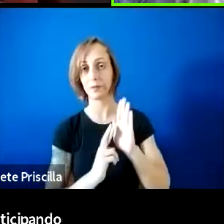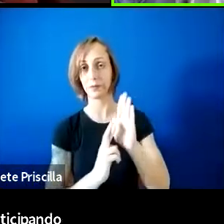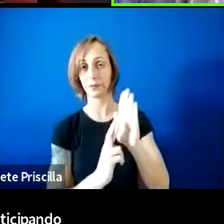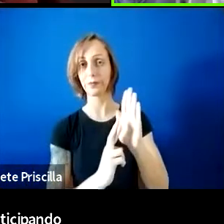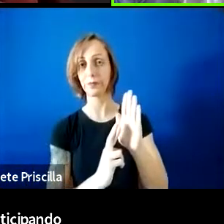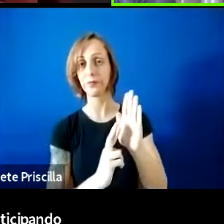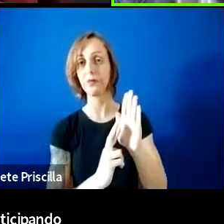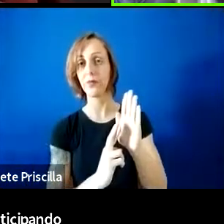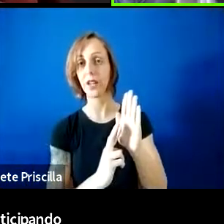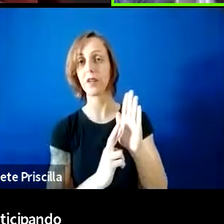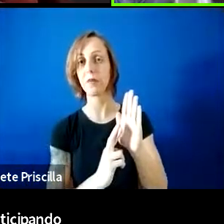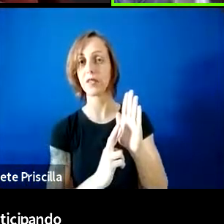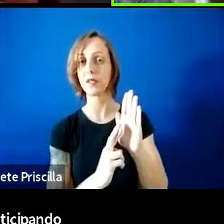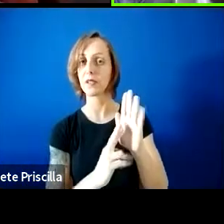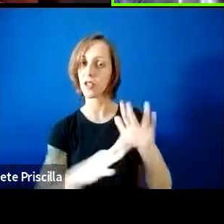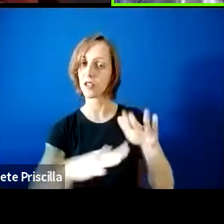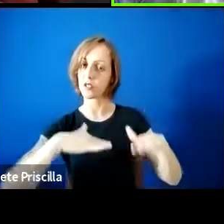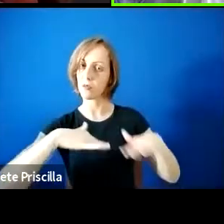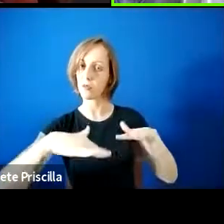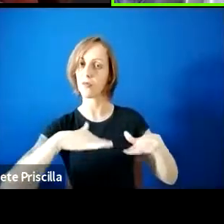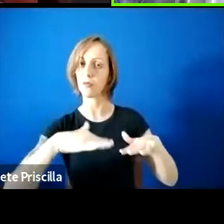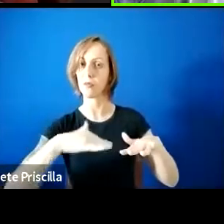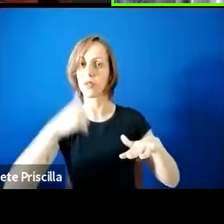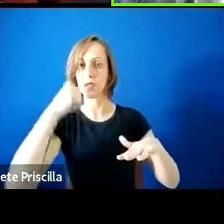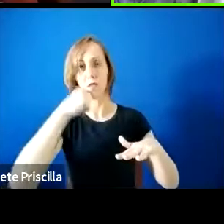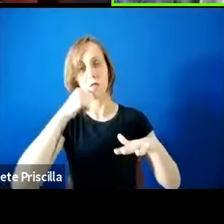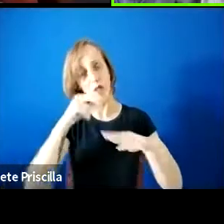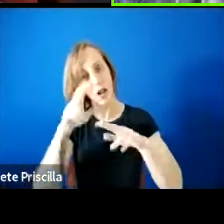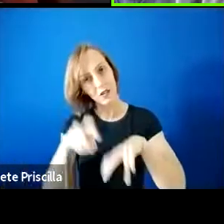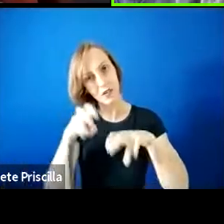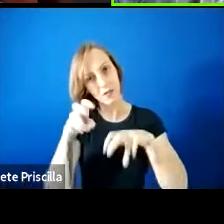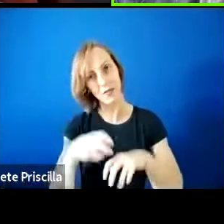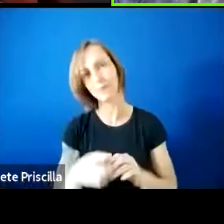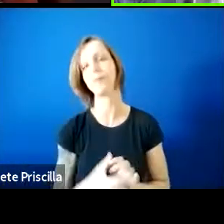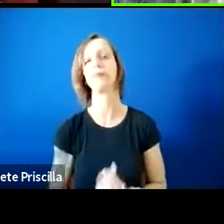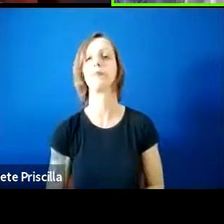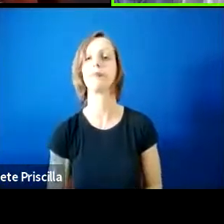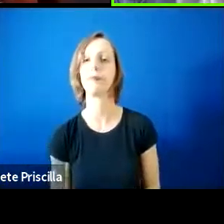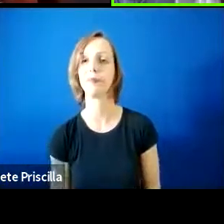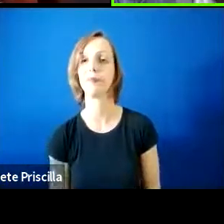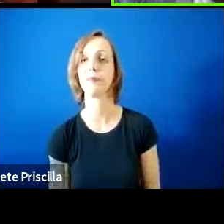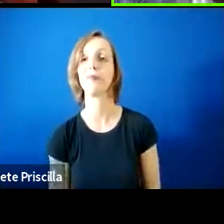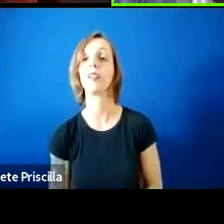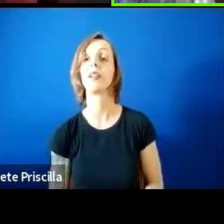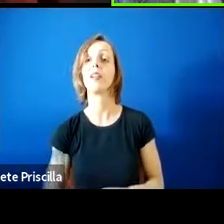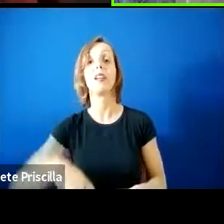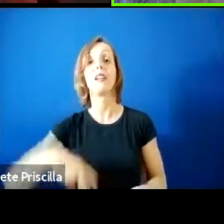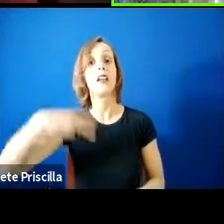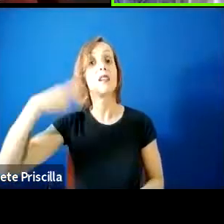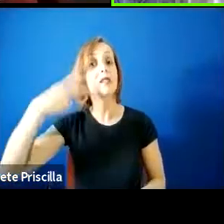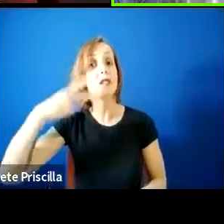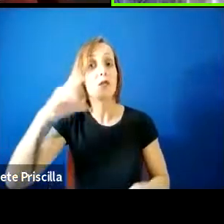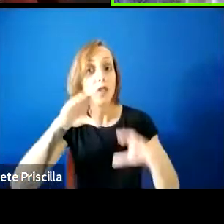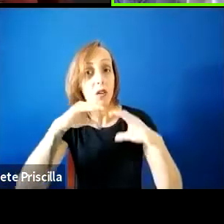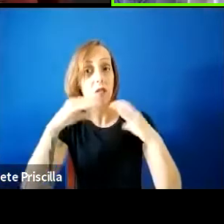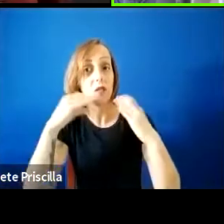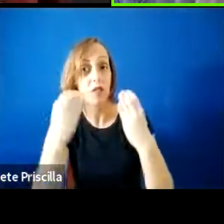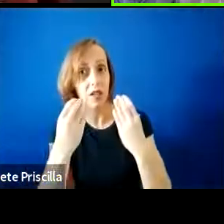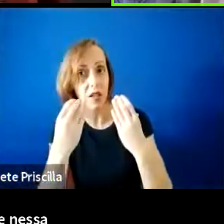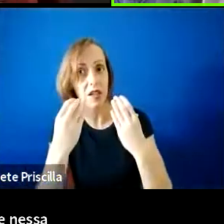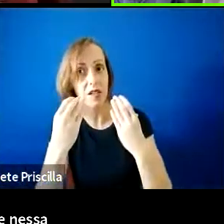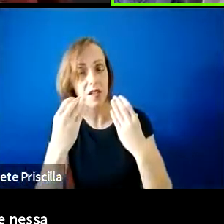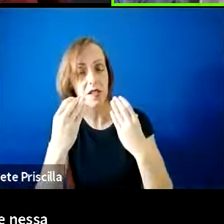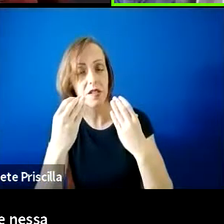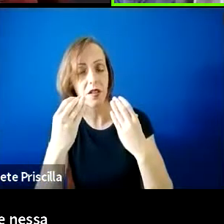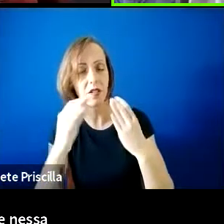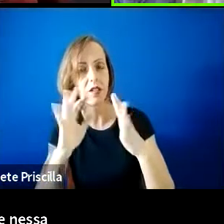pelo movimento de mulheres camponesas. E nessa segunda conferência, na pergunta que foi